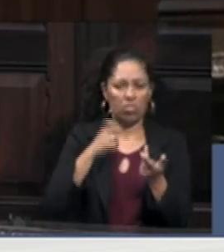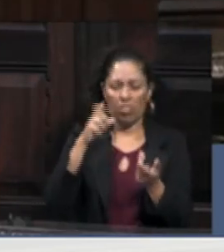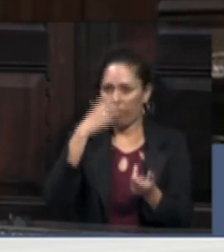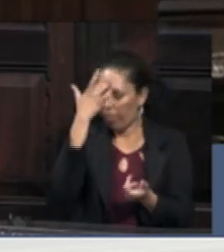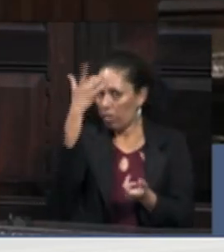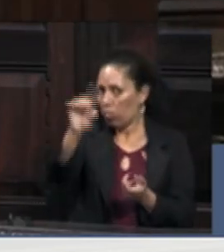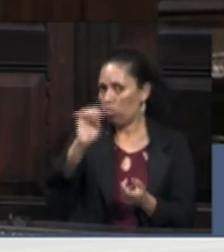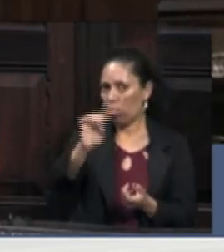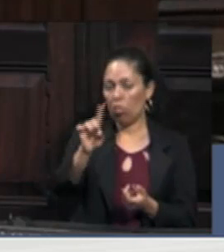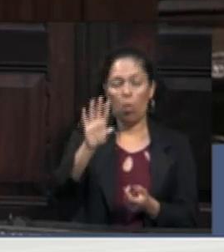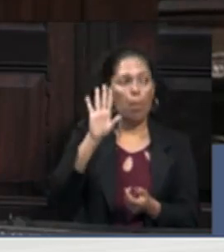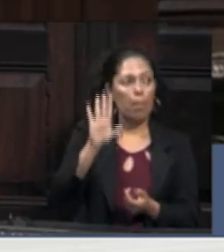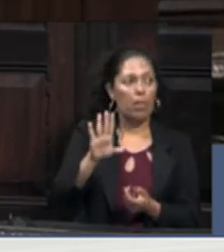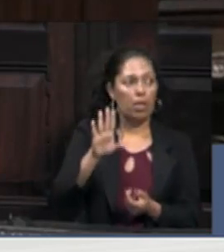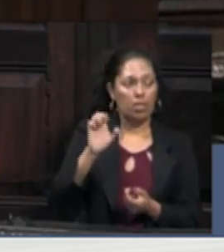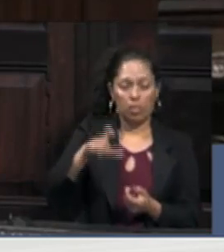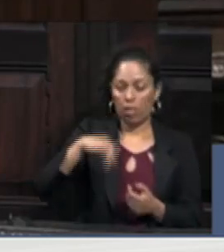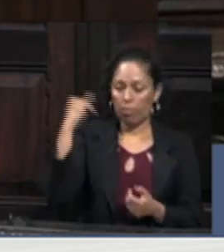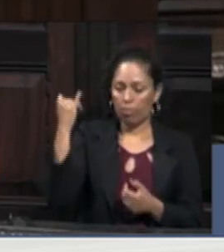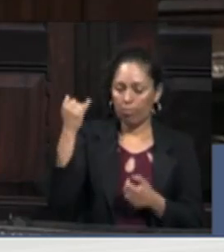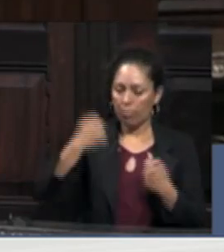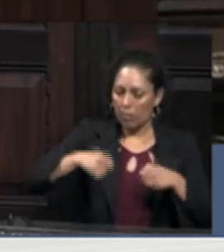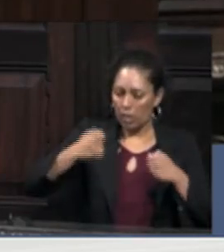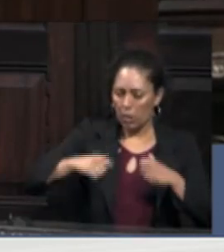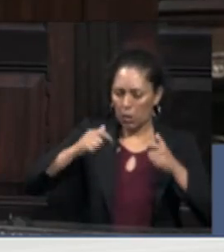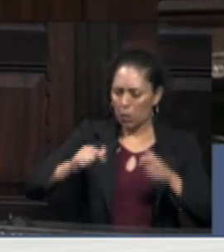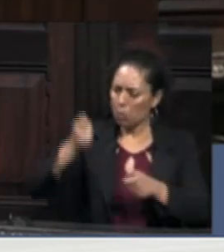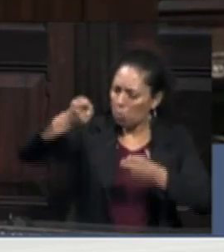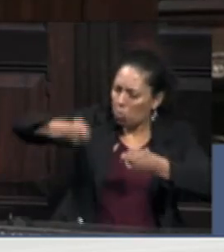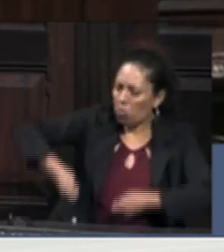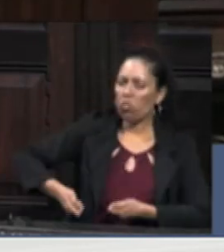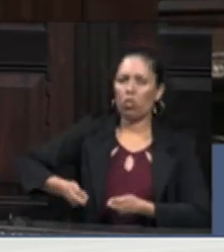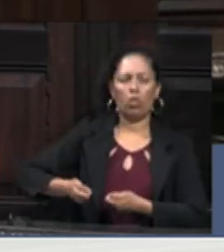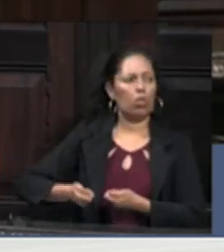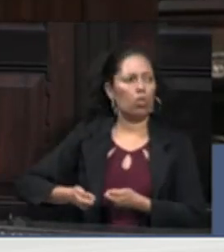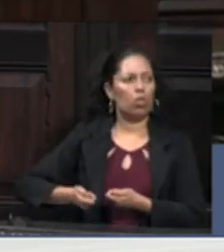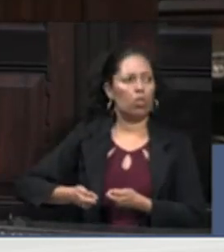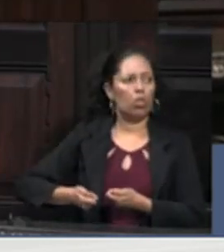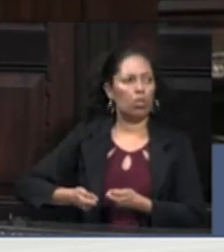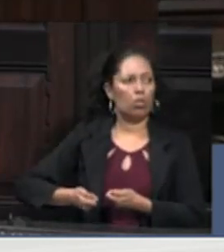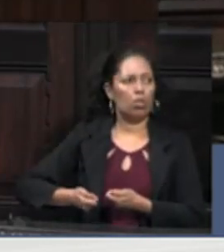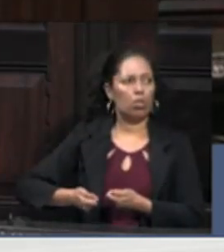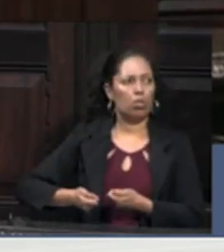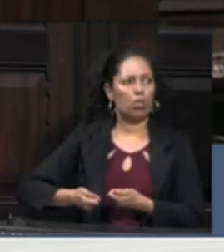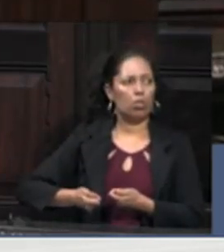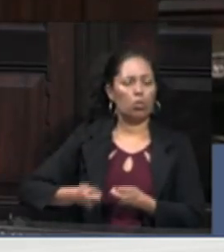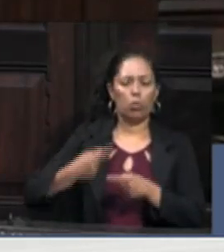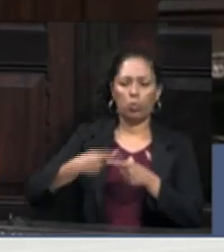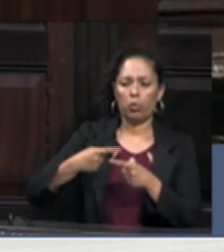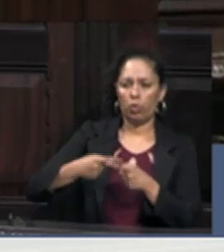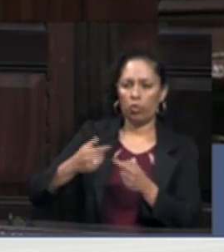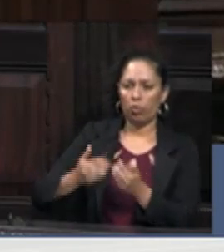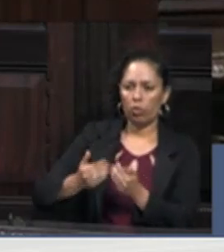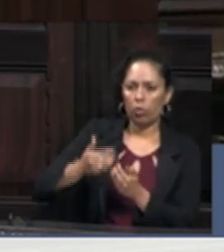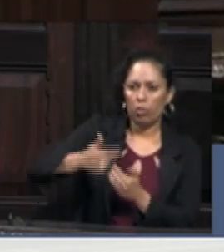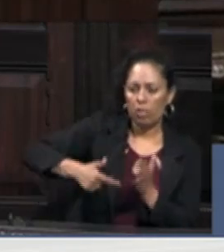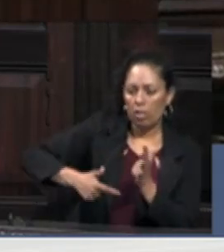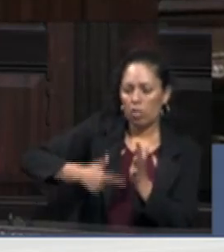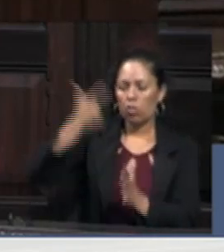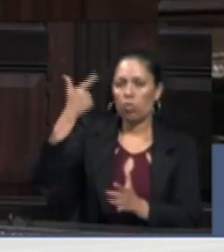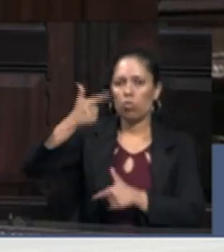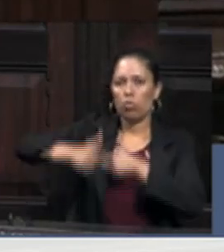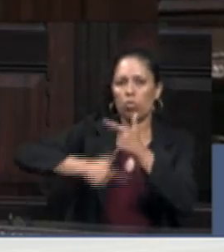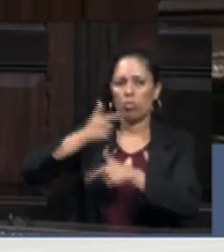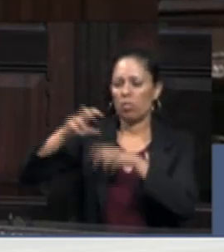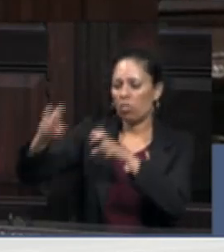mole. Mas é preciso ter uma rigorosidade, mais ainda com a inauguração da segunda vara de Fazenda Pública, como aqui fez referência o deputado